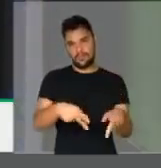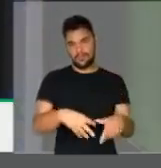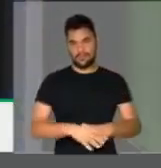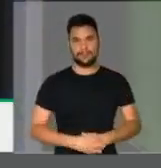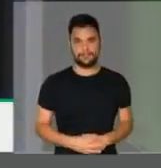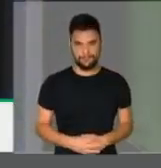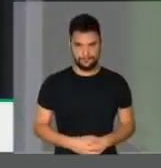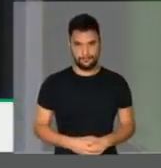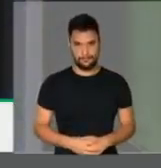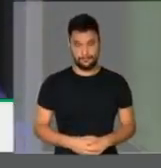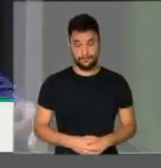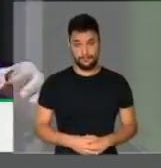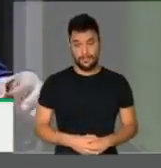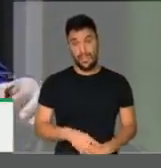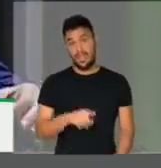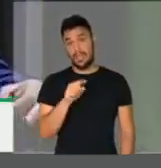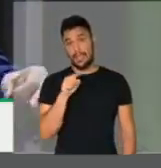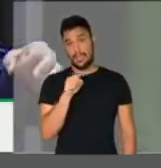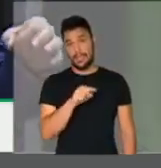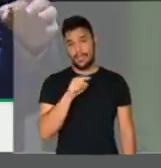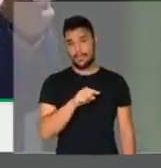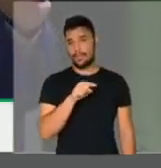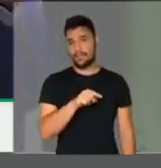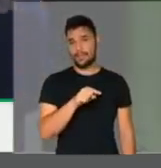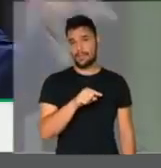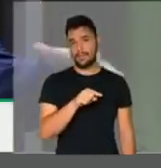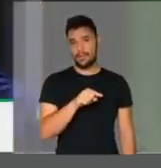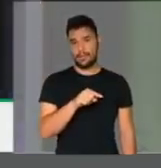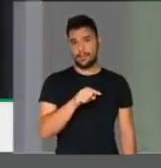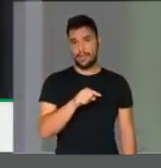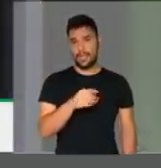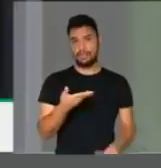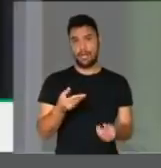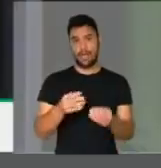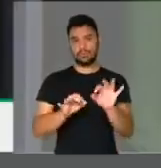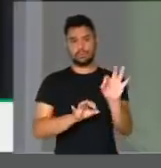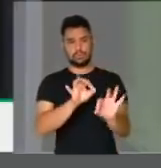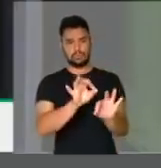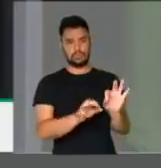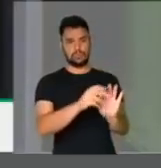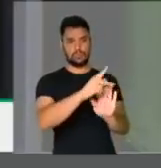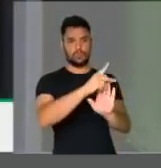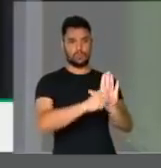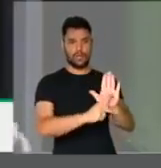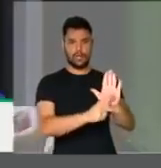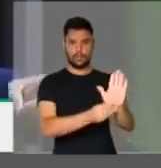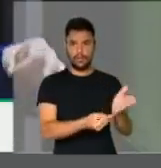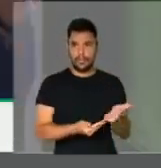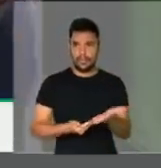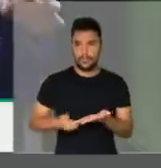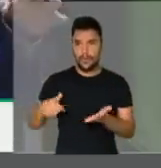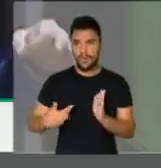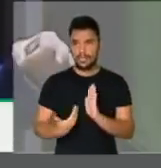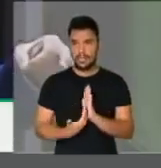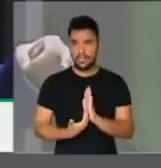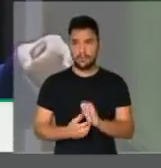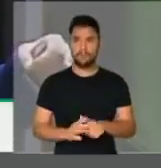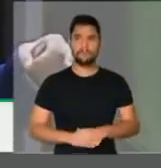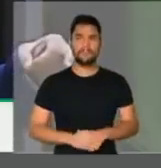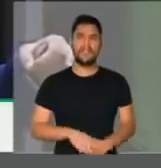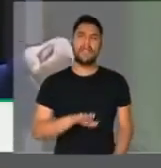Previdência e entrega o seu texto. Só que esse